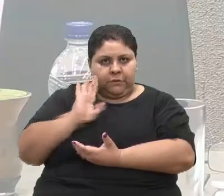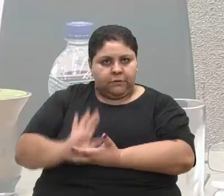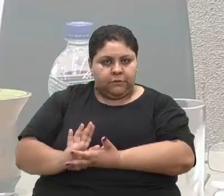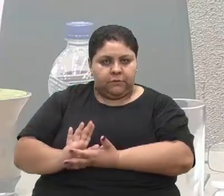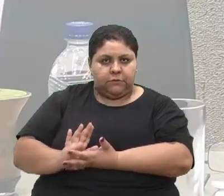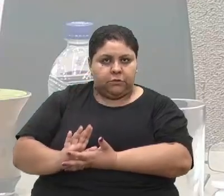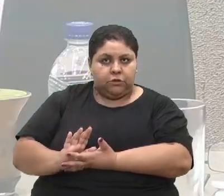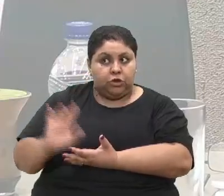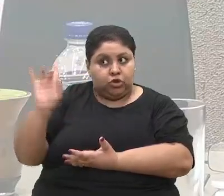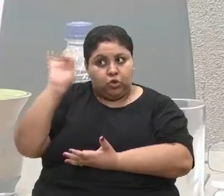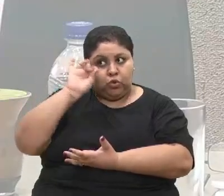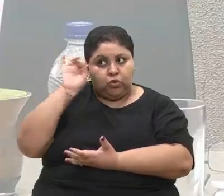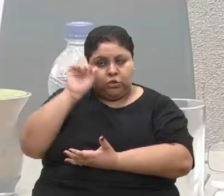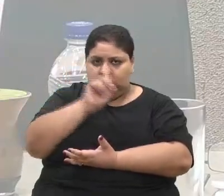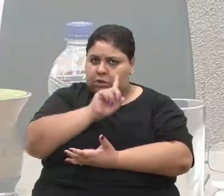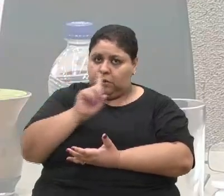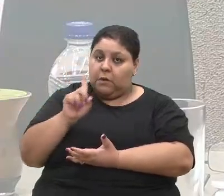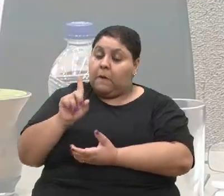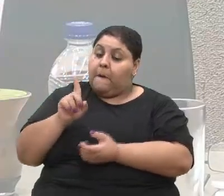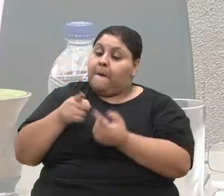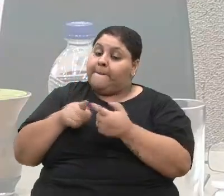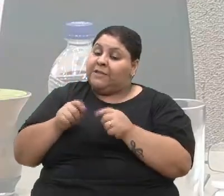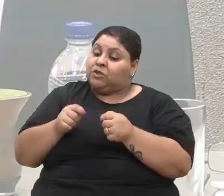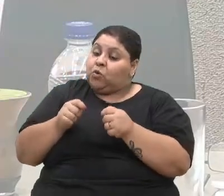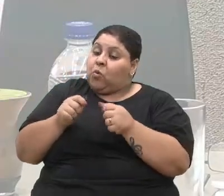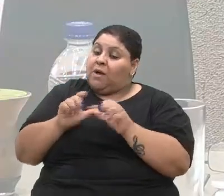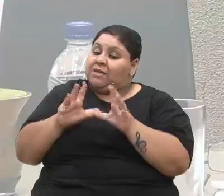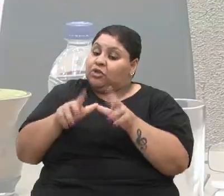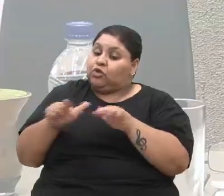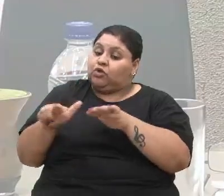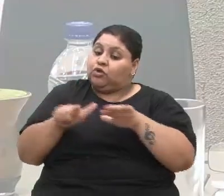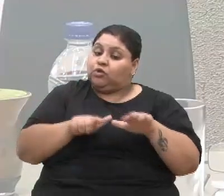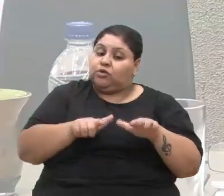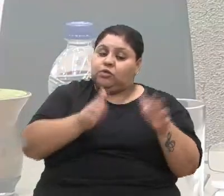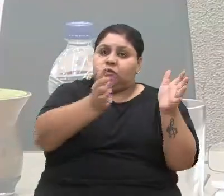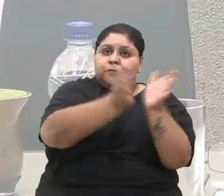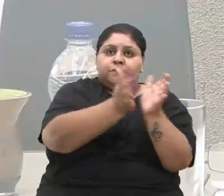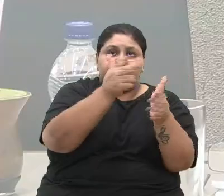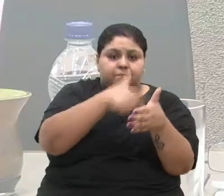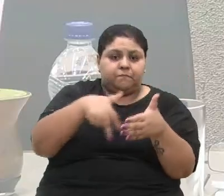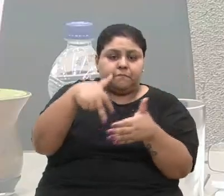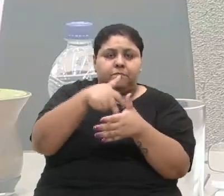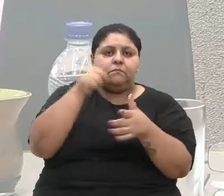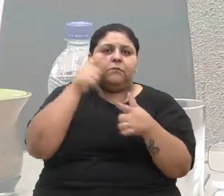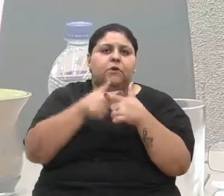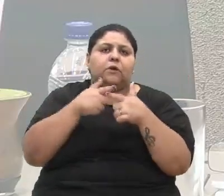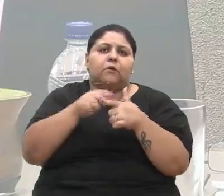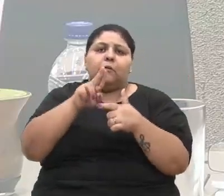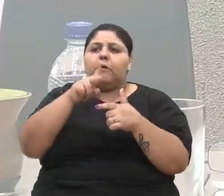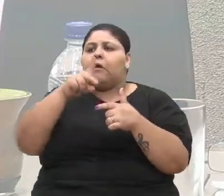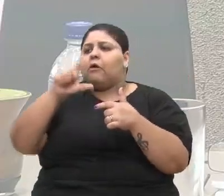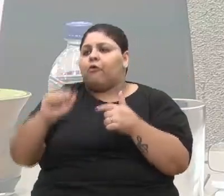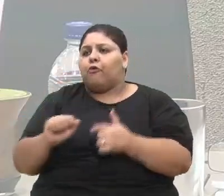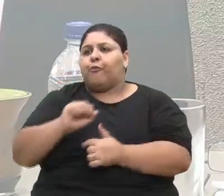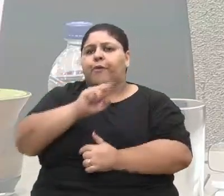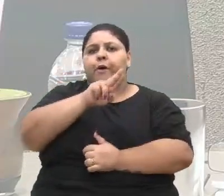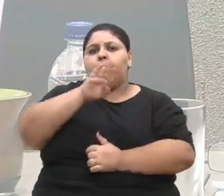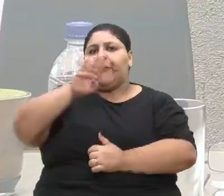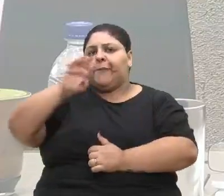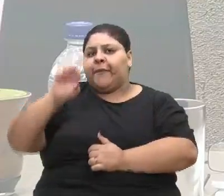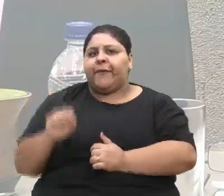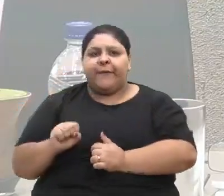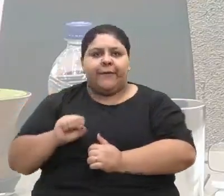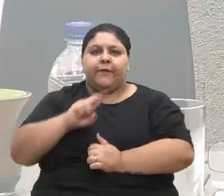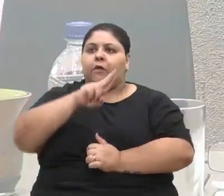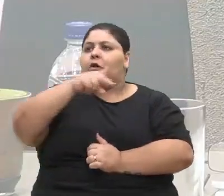digo todo dia, mas quase toda semana, colegas na tribuna dizendo porque a UPA, porque a UBS, porque a UPA,